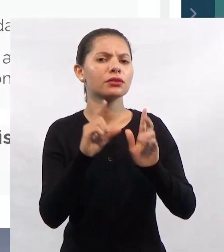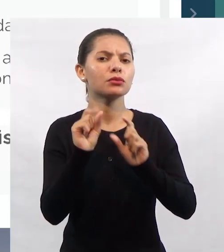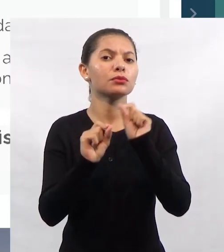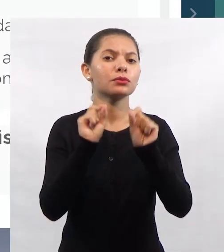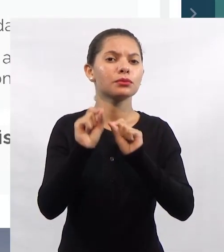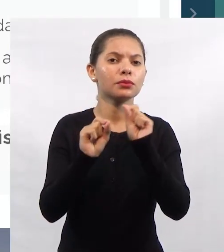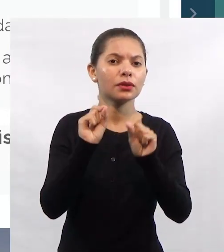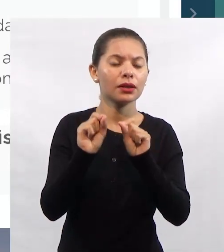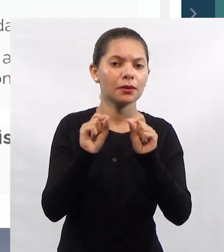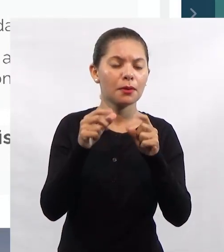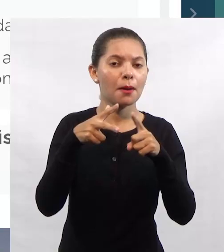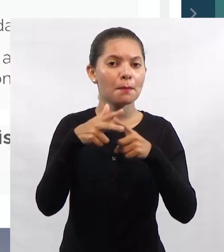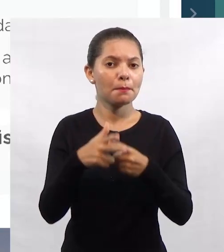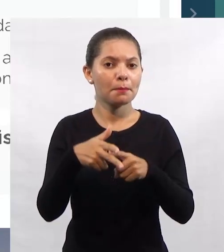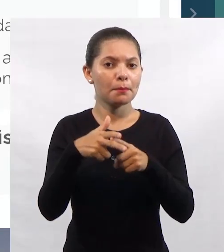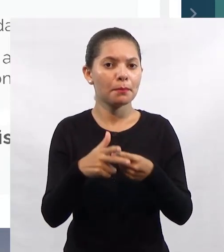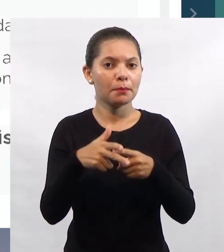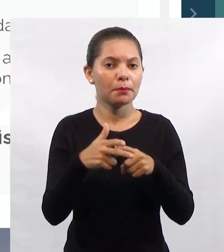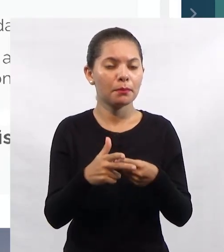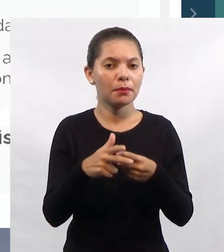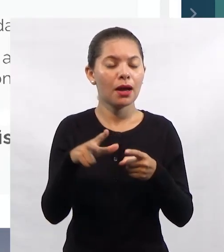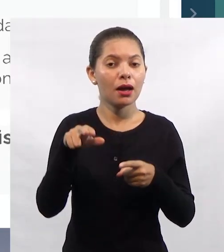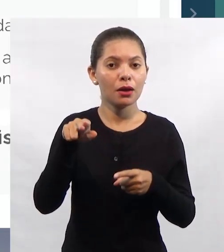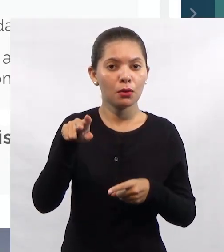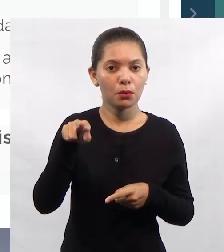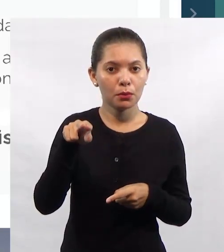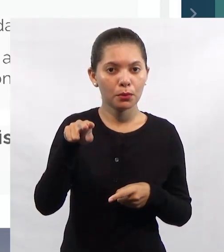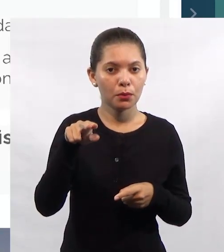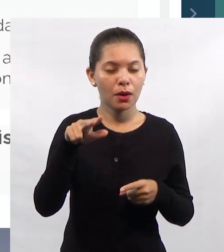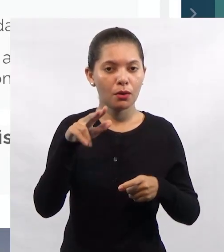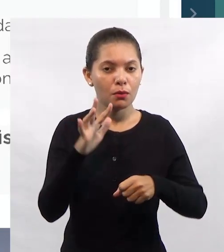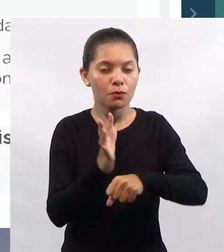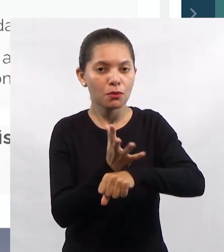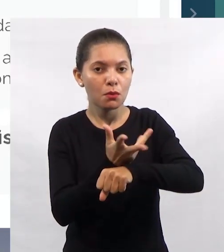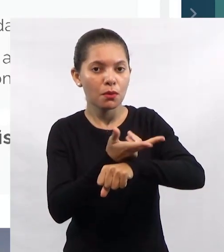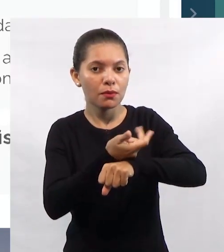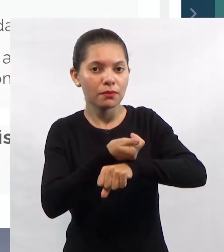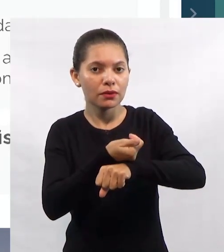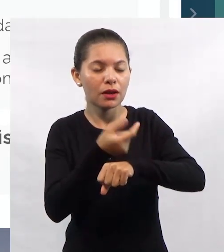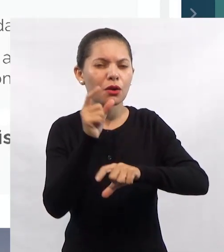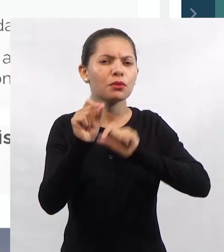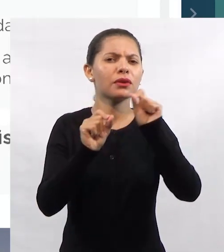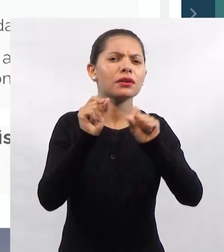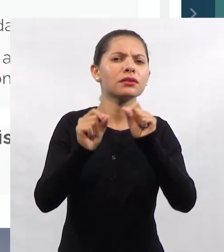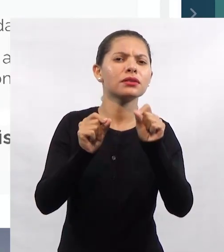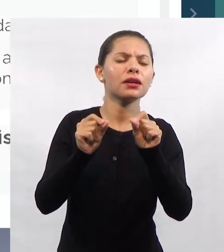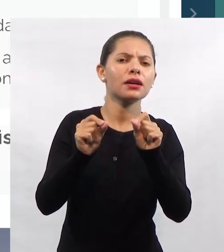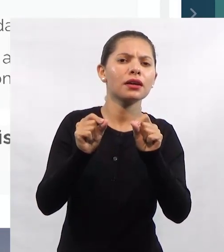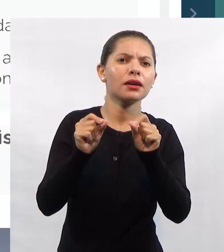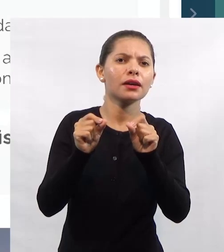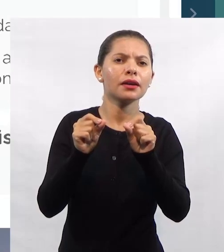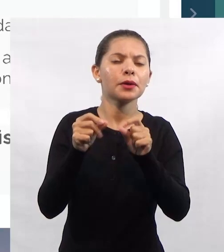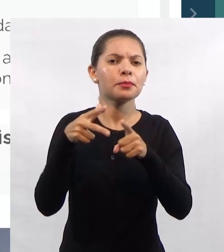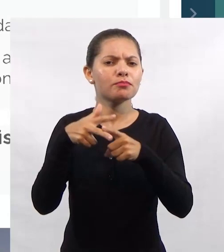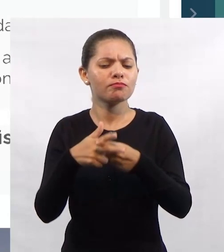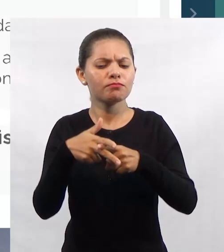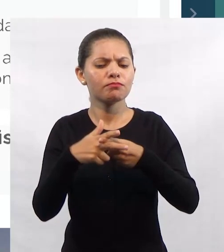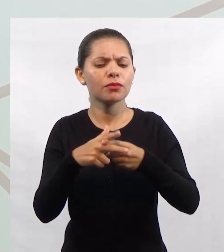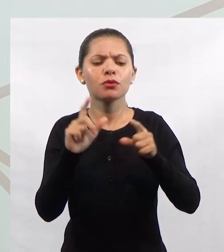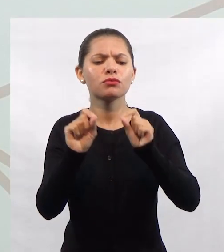têm como princípios? Portanto, reparadora, equalizadora e qualificadora. O que quer dizer